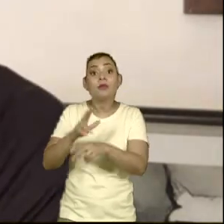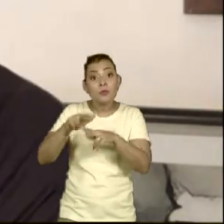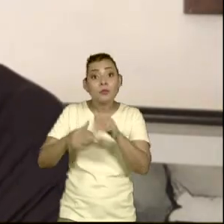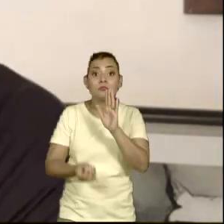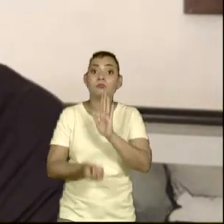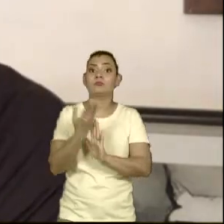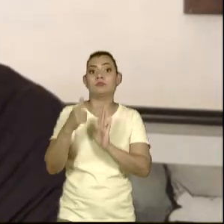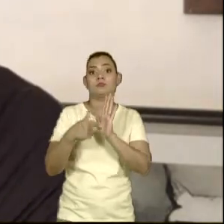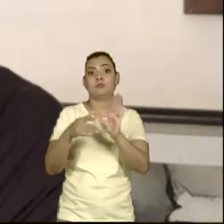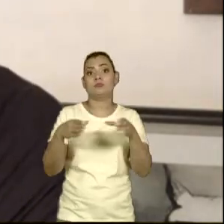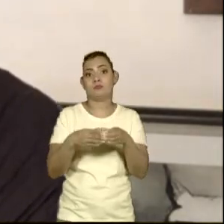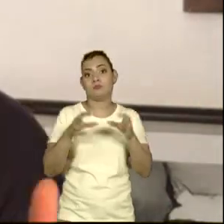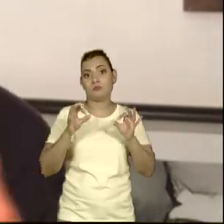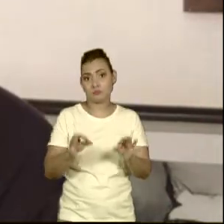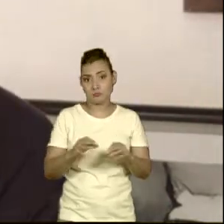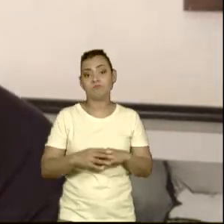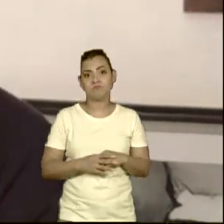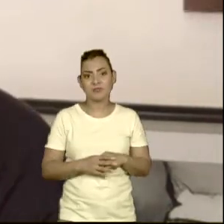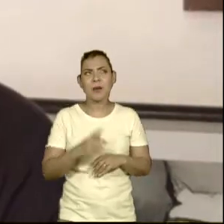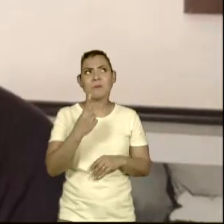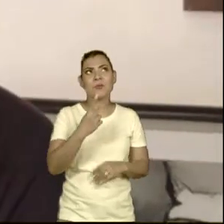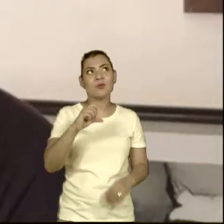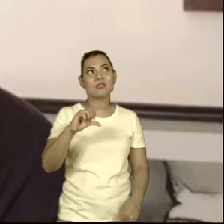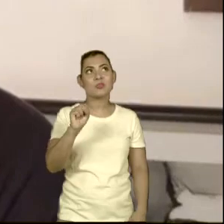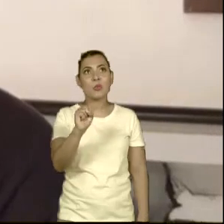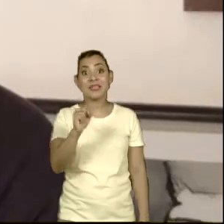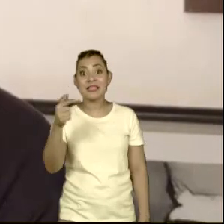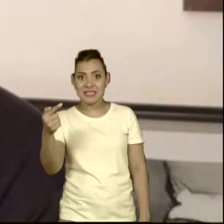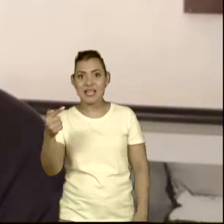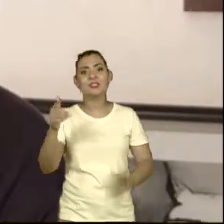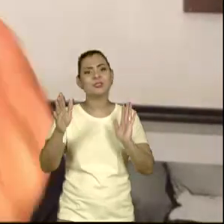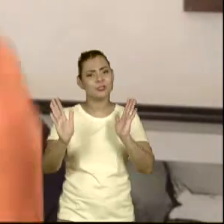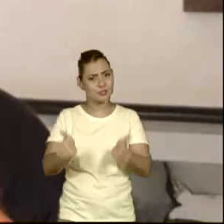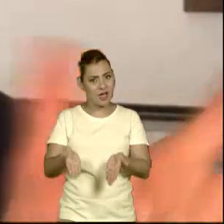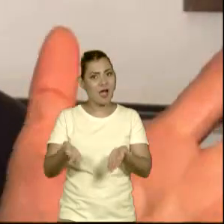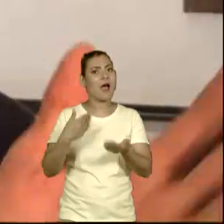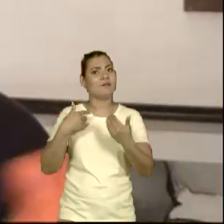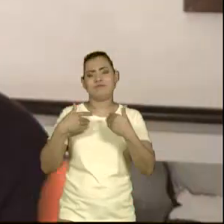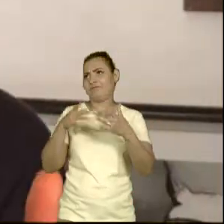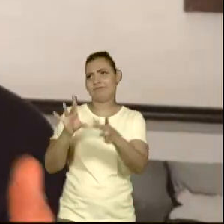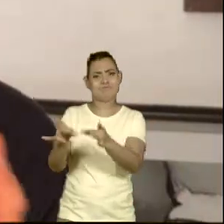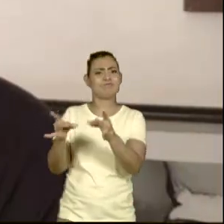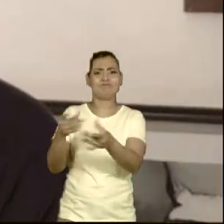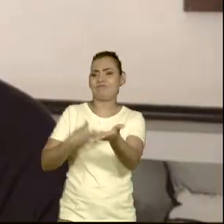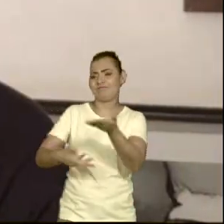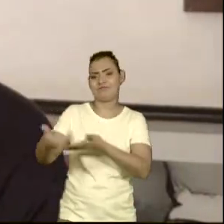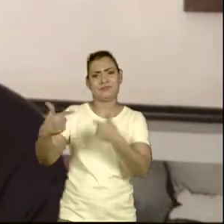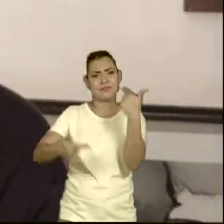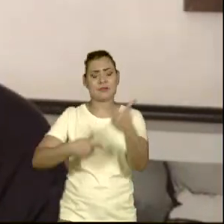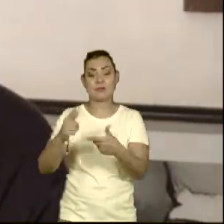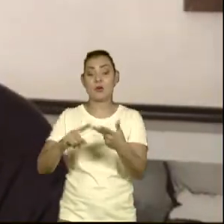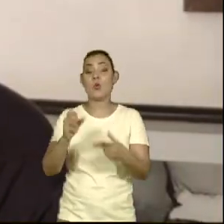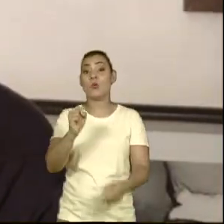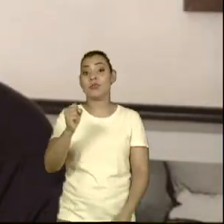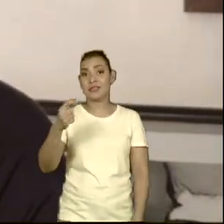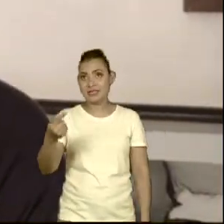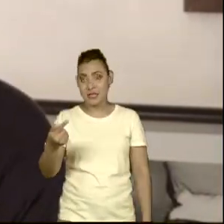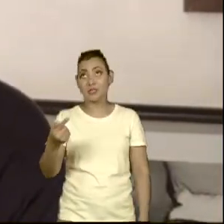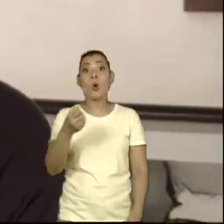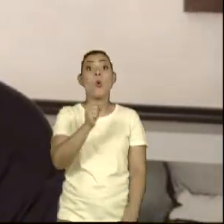especial de Natal em 86, 87 teve outro, aí eu já estava no Bamba fixo, total, 87 teve outro,